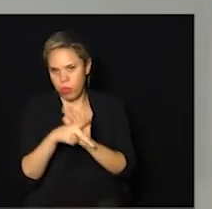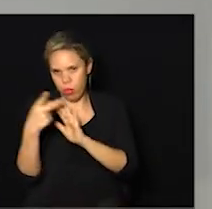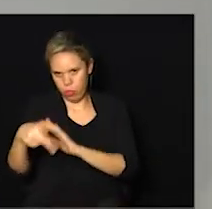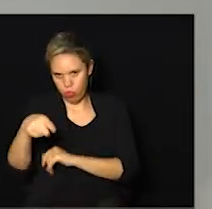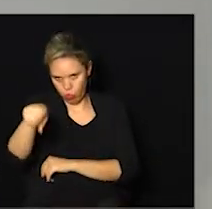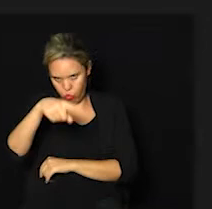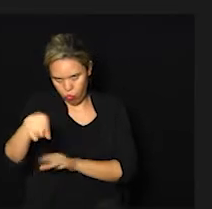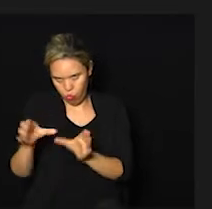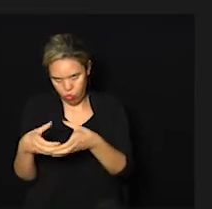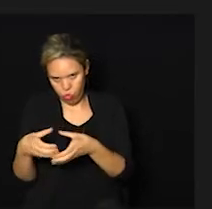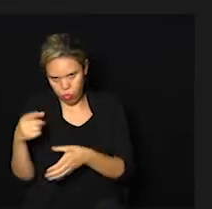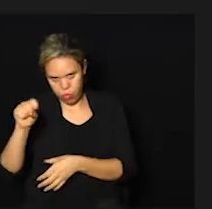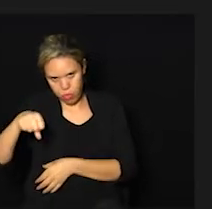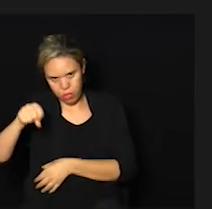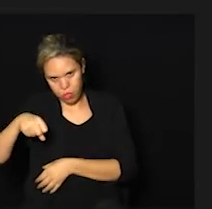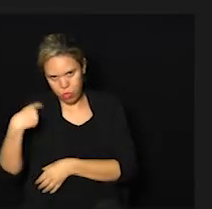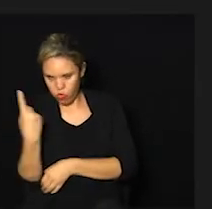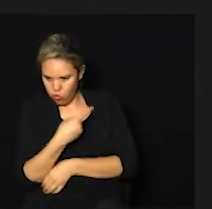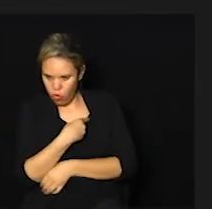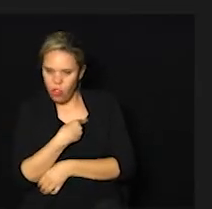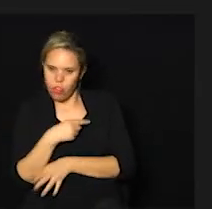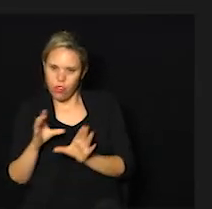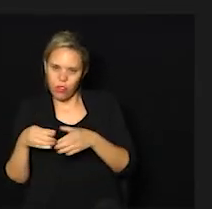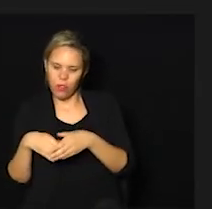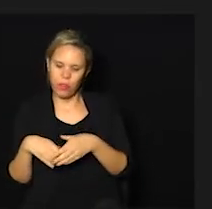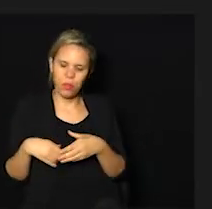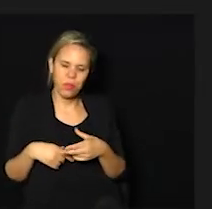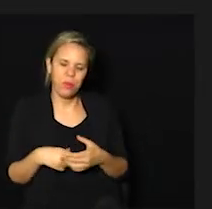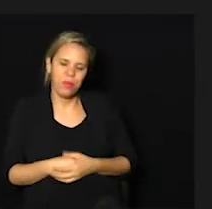suas. São nossas.